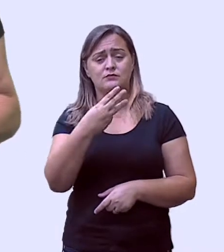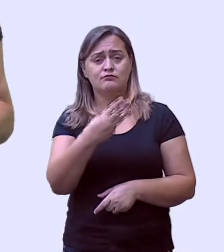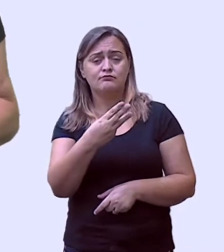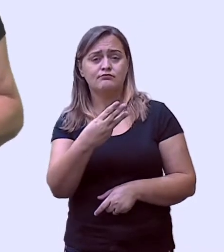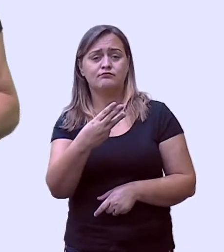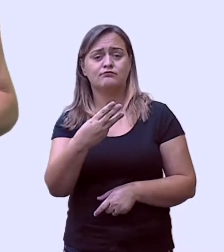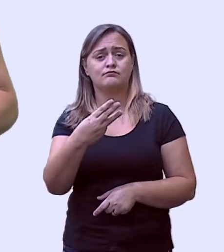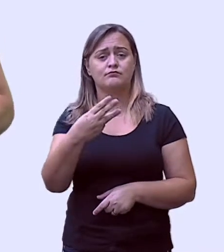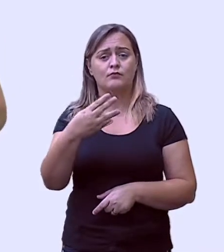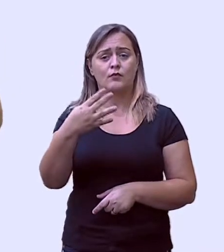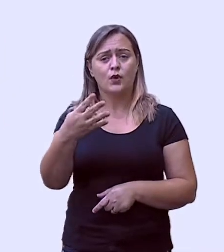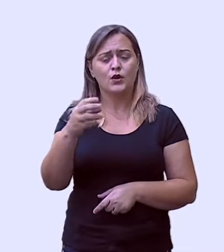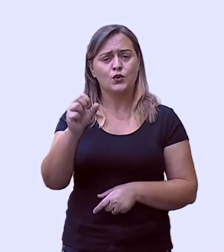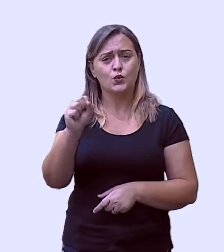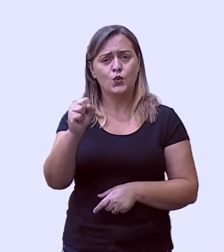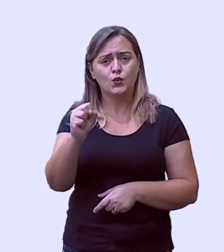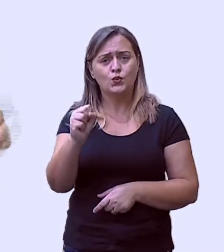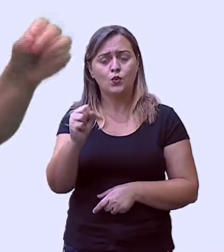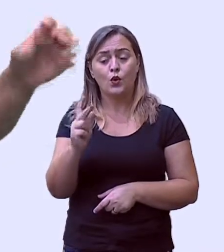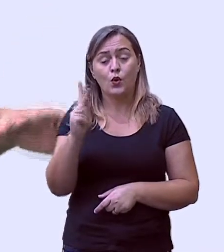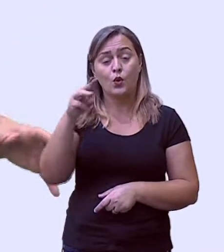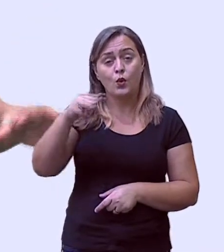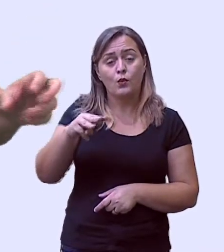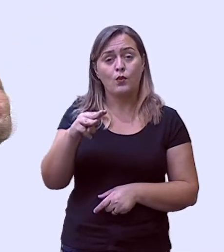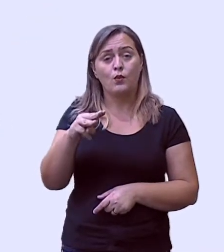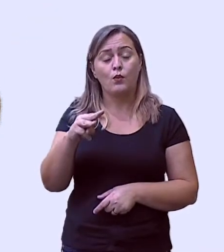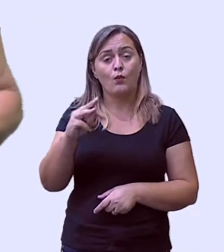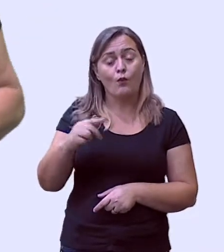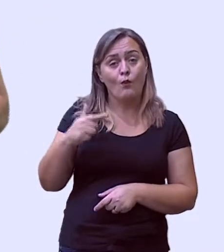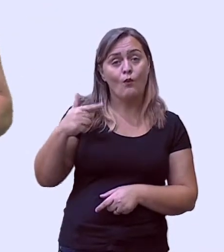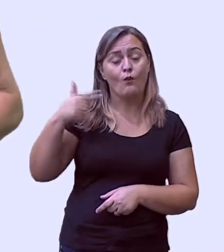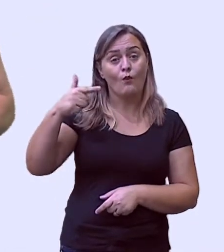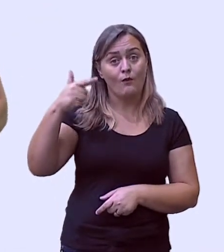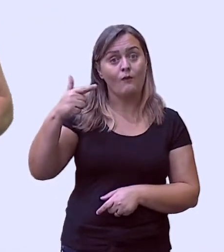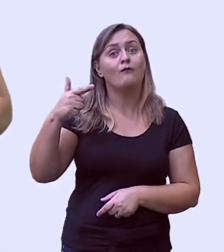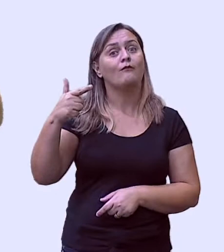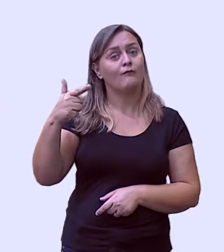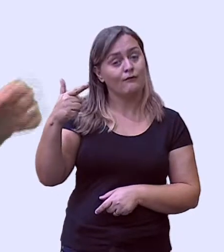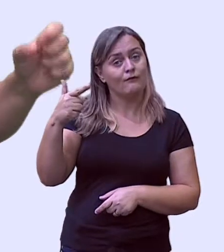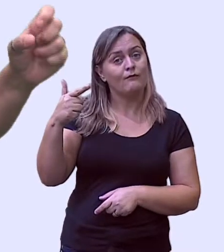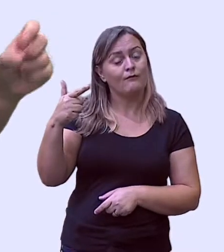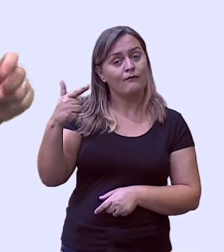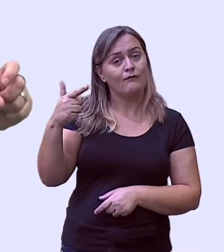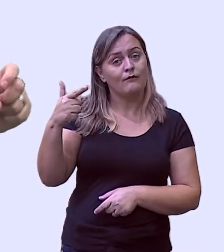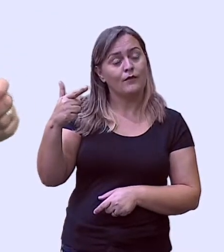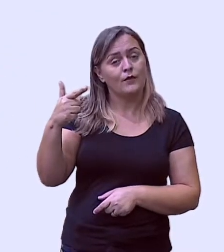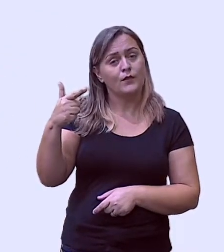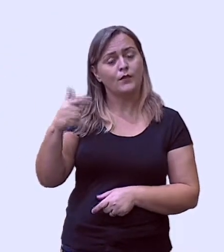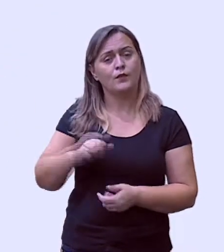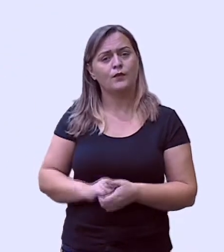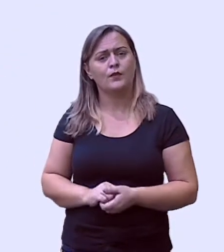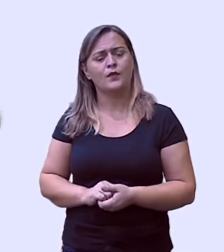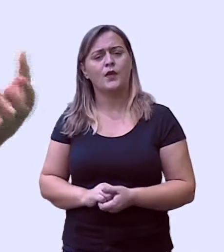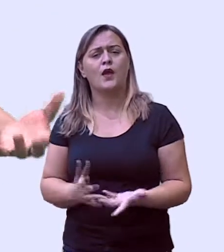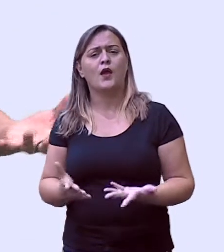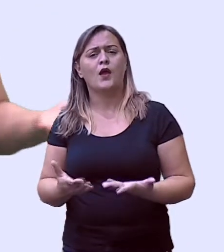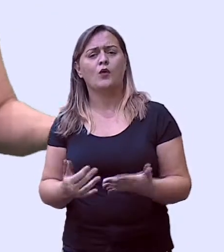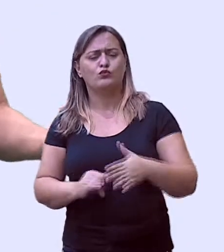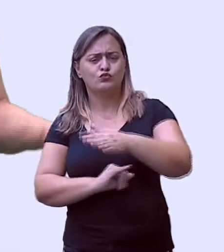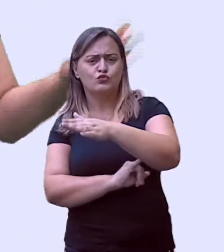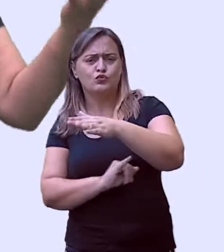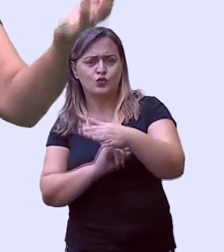2.036.448 quilômetros quadrados. Esta extensão foi aferida pelo IBGE, que é o